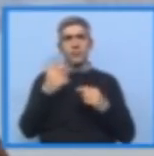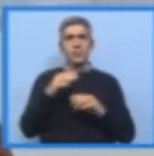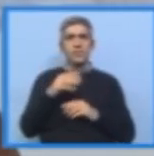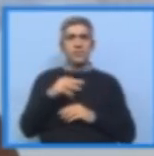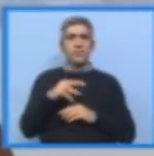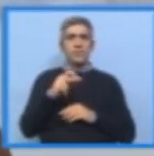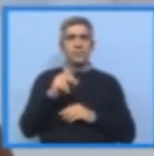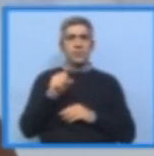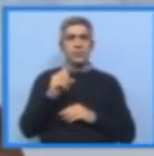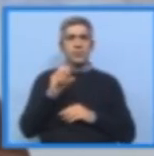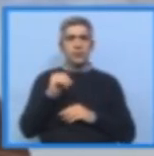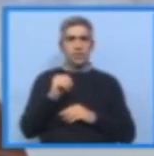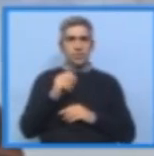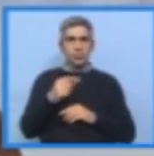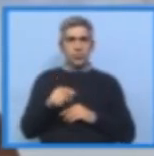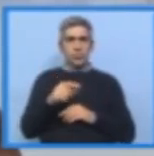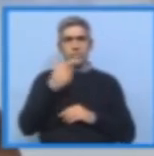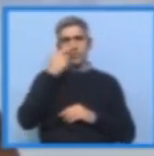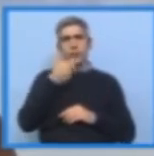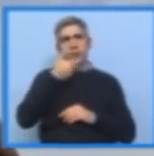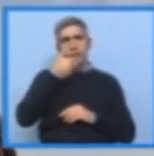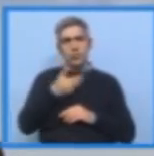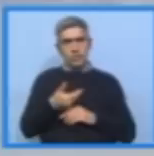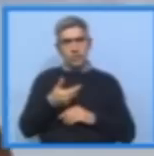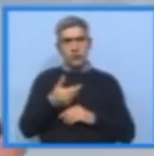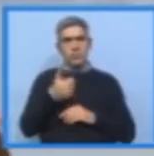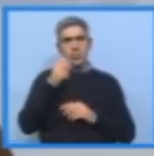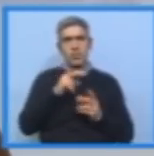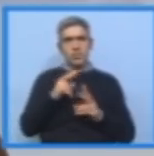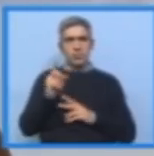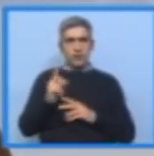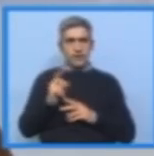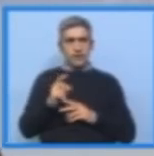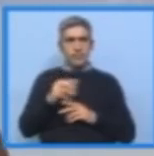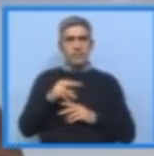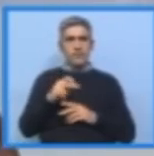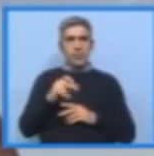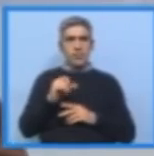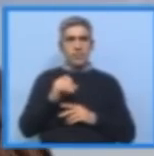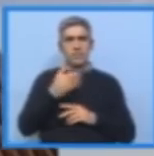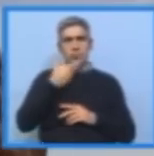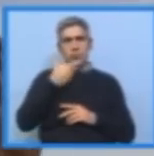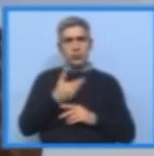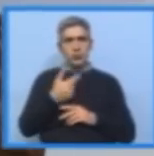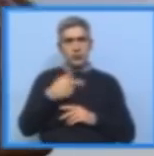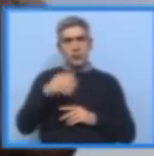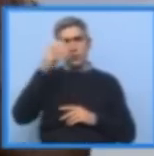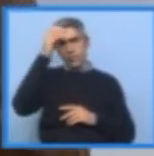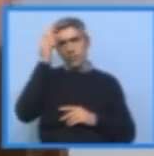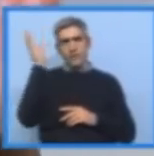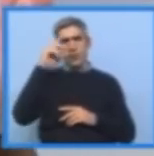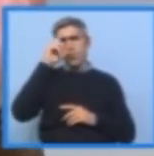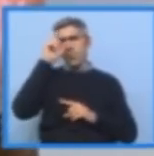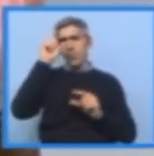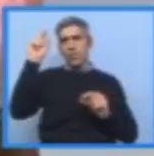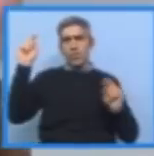são magos, ou seja, sábios. É a melhor tradução que nós temos para magos. Sábios, que vêm do